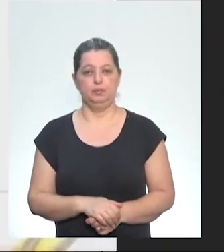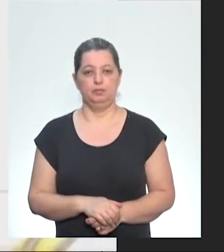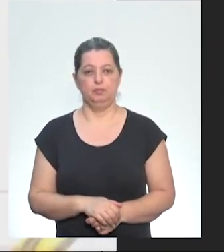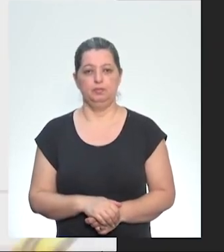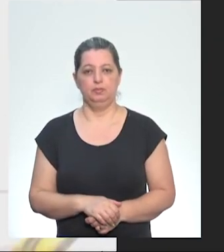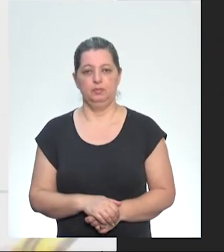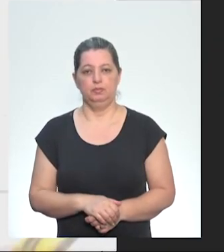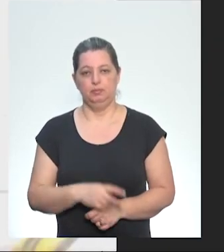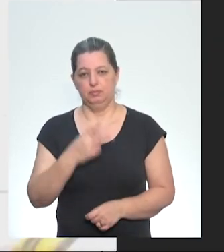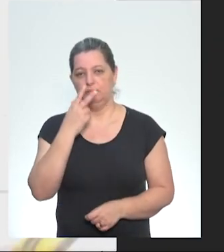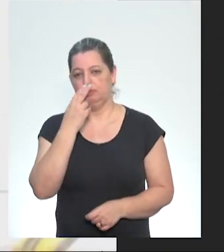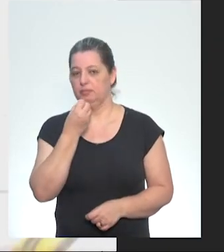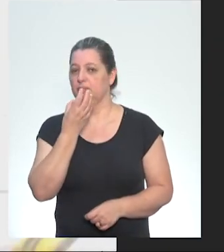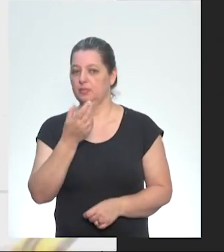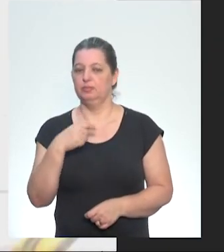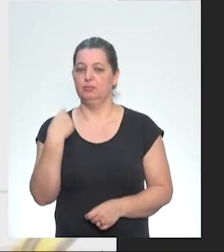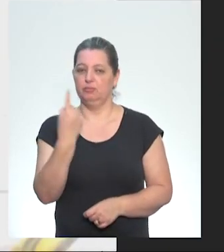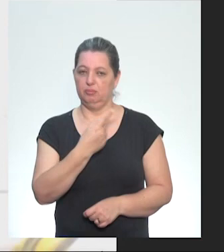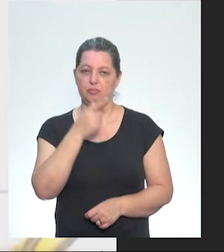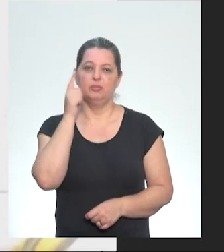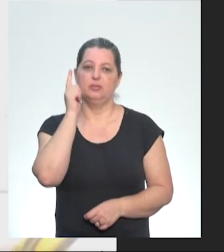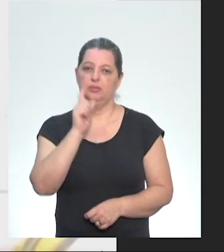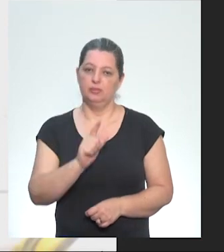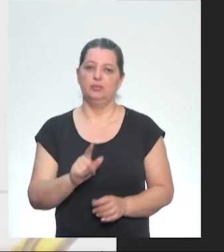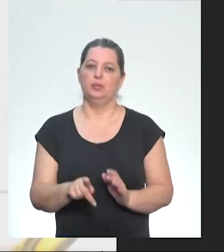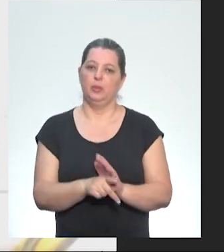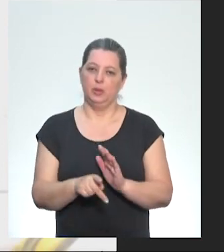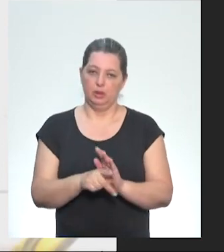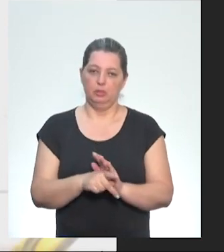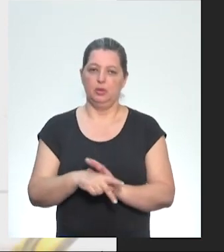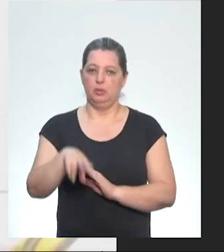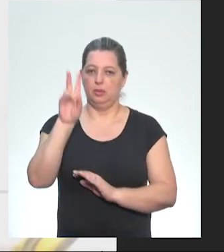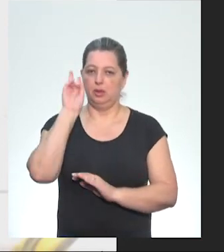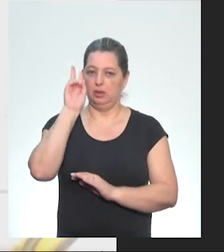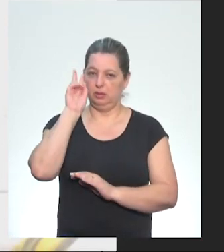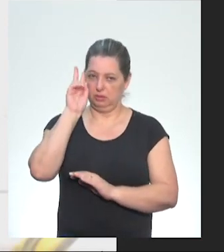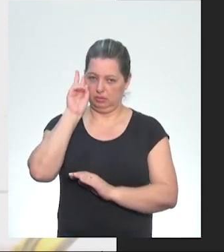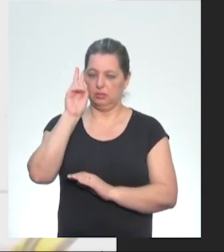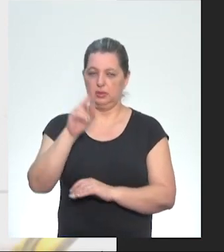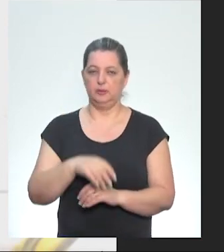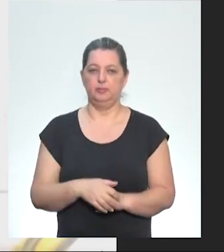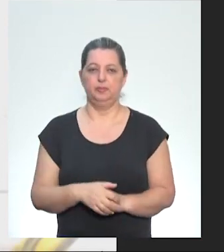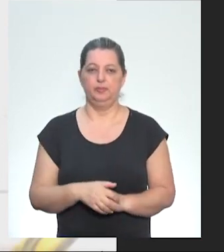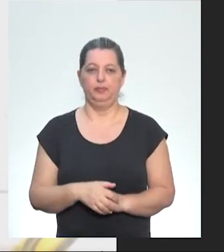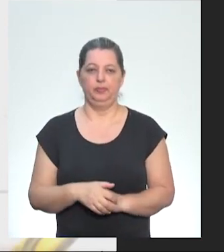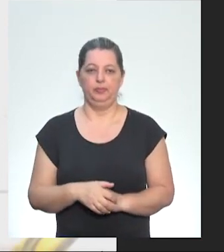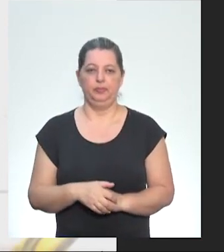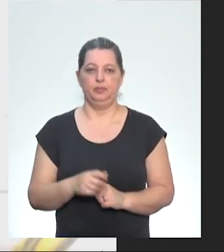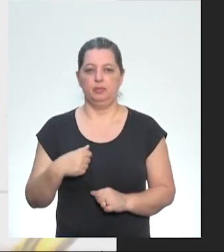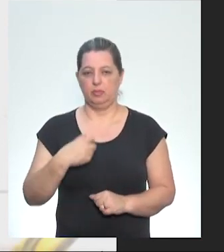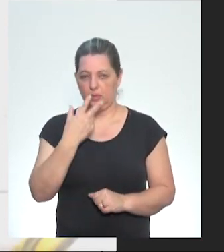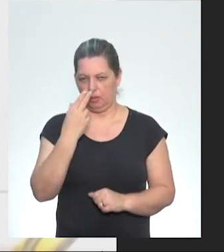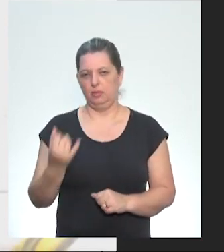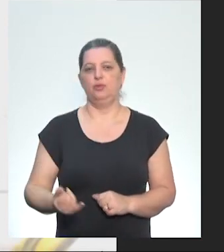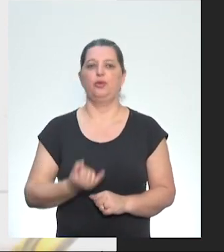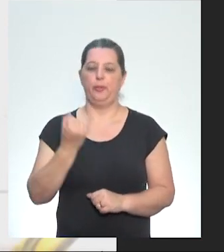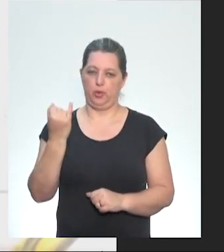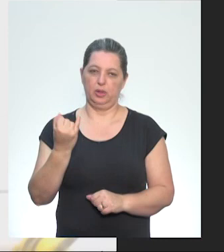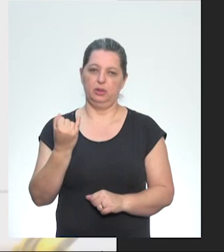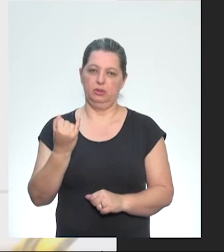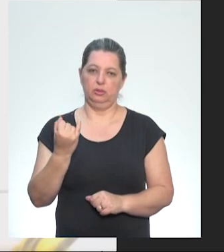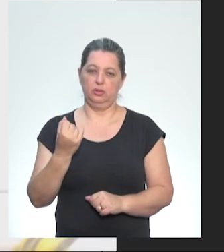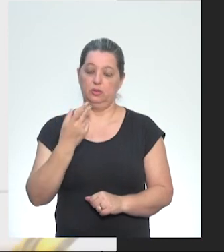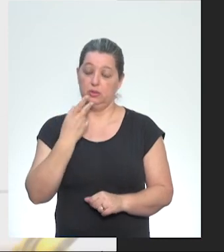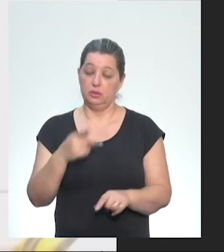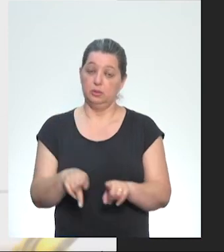Maravilha, professor. Que bom que a gente conseguiu fazer esse resgate também, dar essa amarrada. Eu acho que um ponto bem importante que você disse é